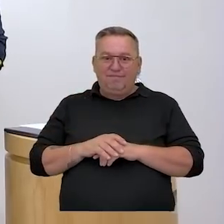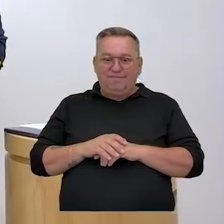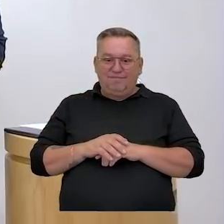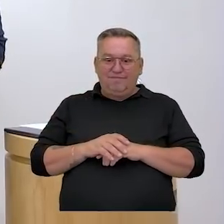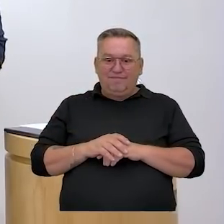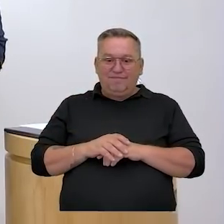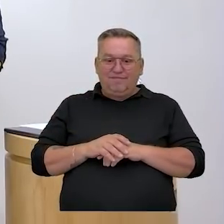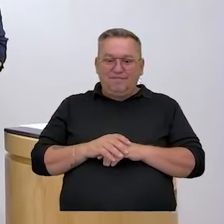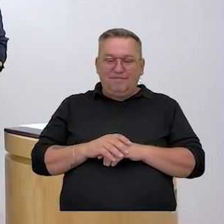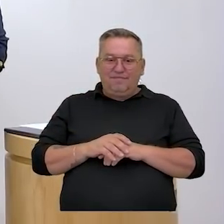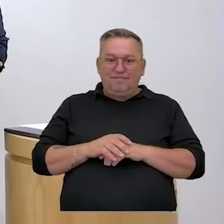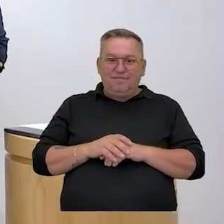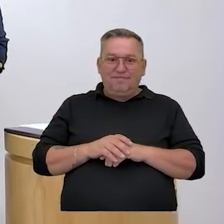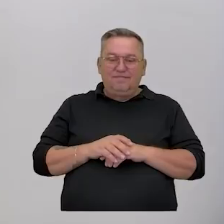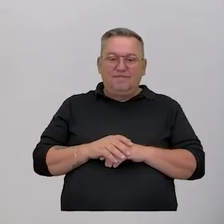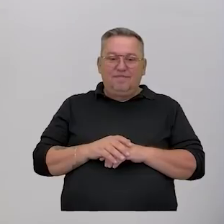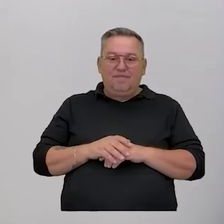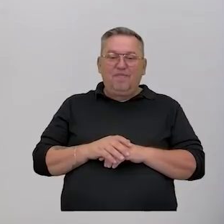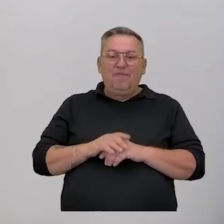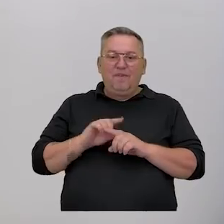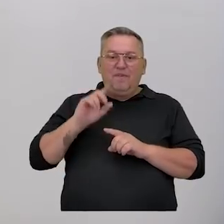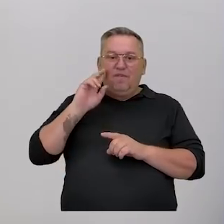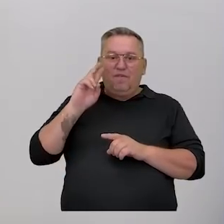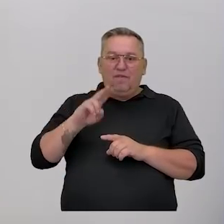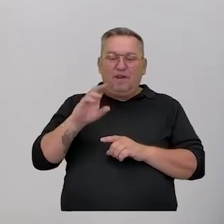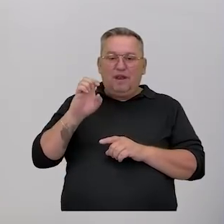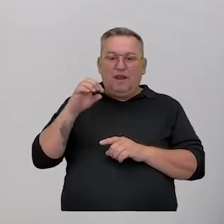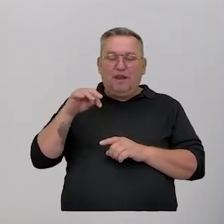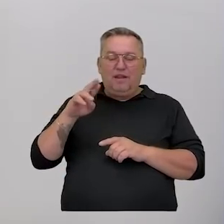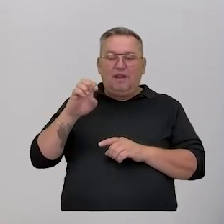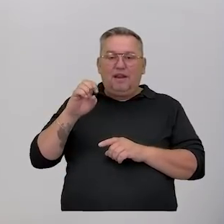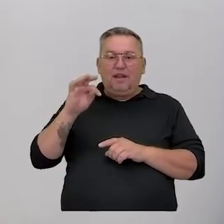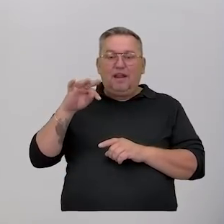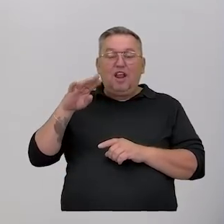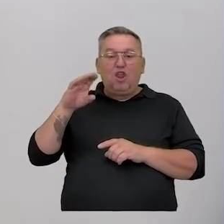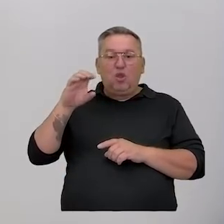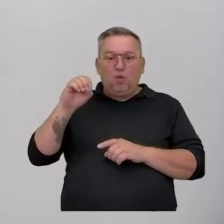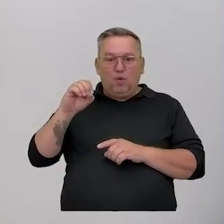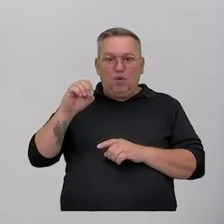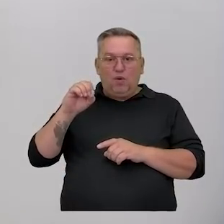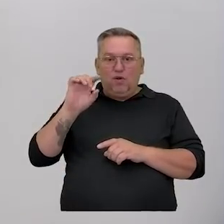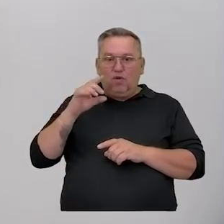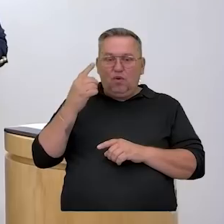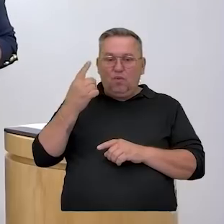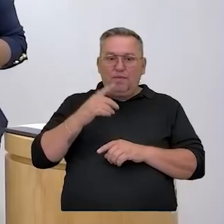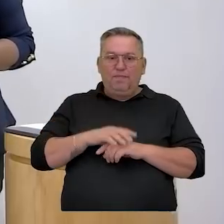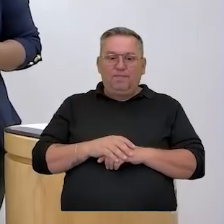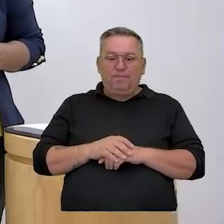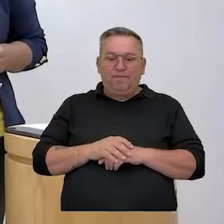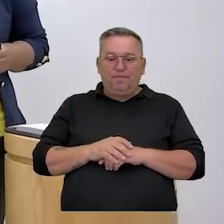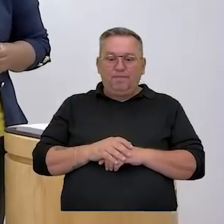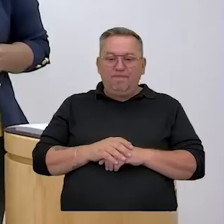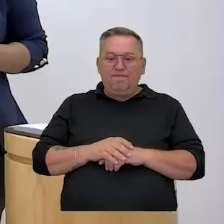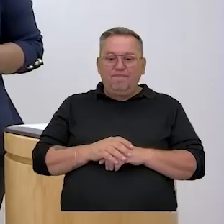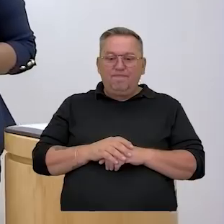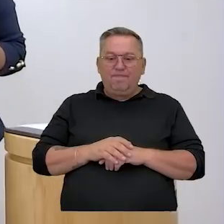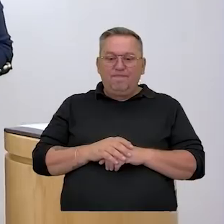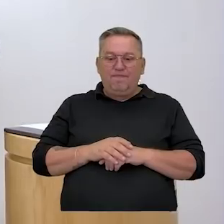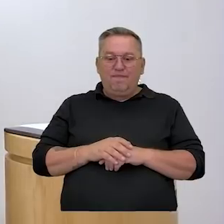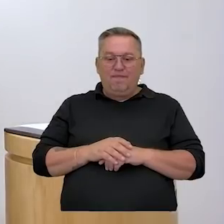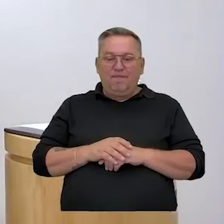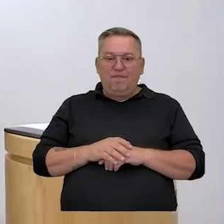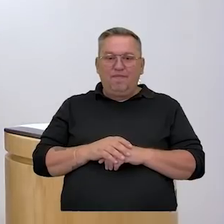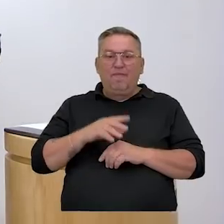alguma coisa sobre entretanto, Elaine? Sim. Vamos lá. Adverso, adversidade. Só uma. Uma só? Uhum. E